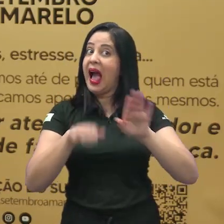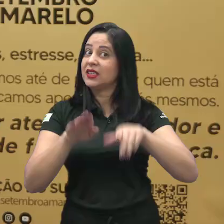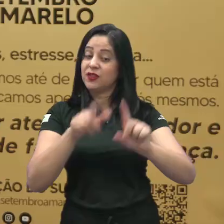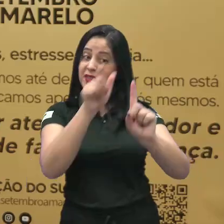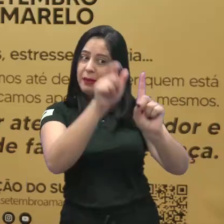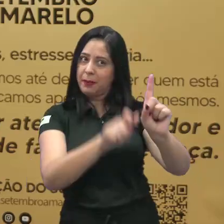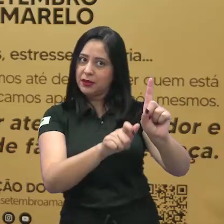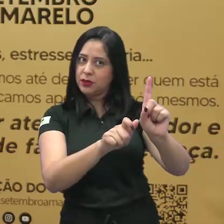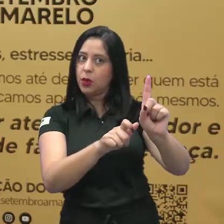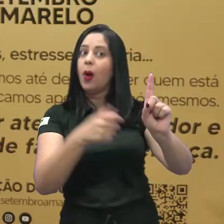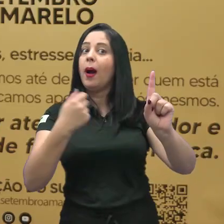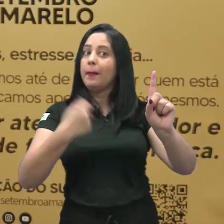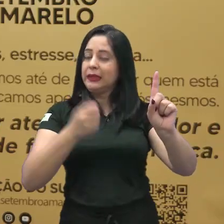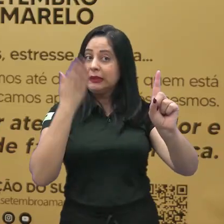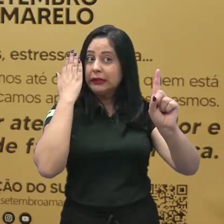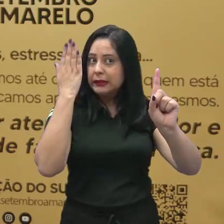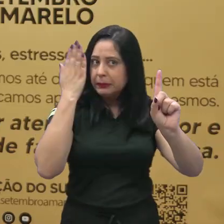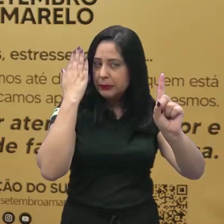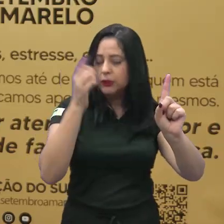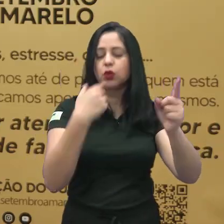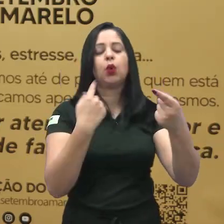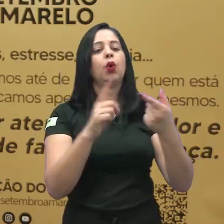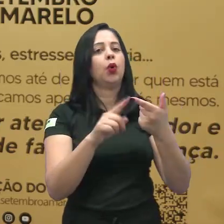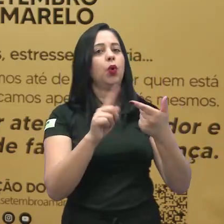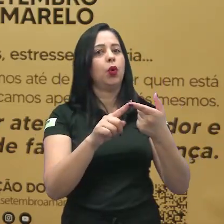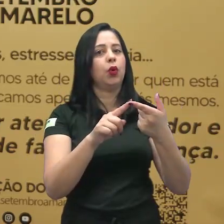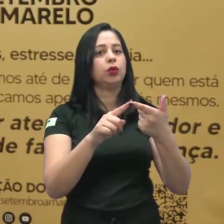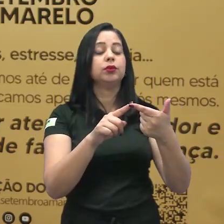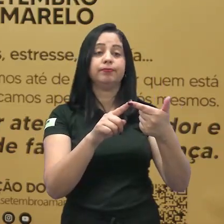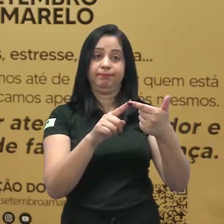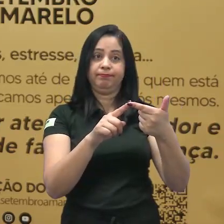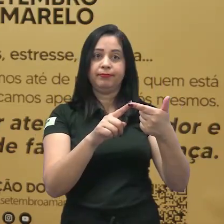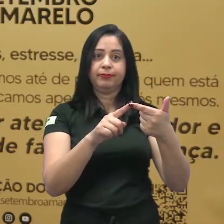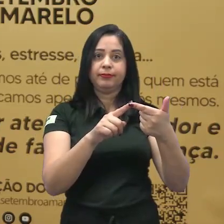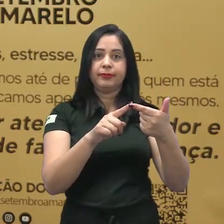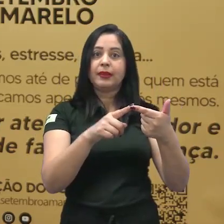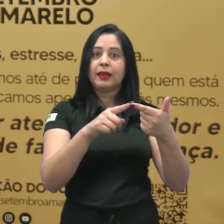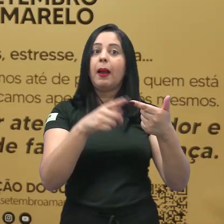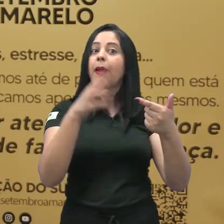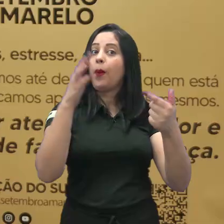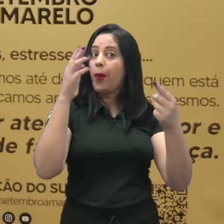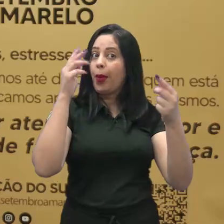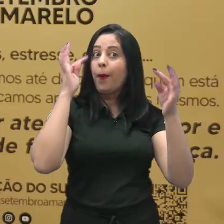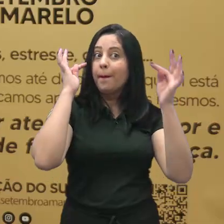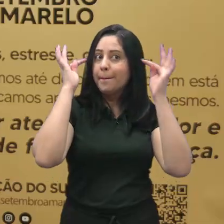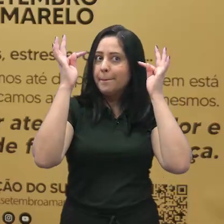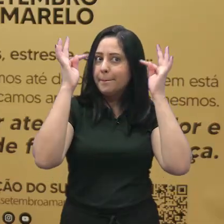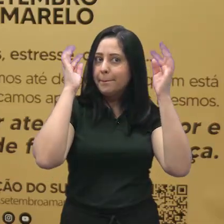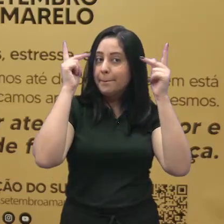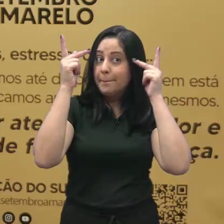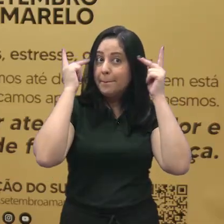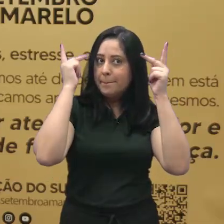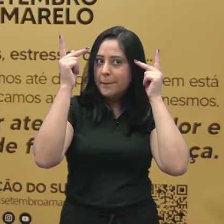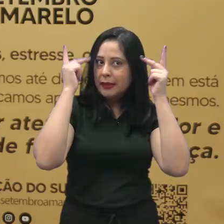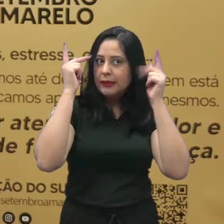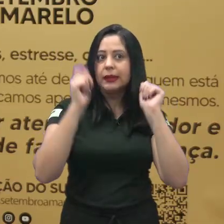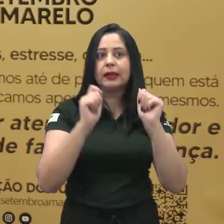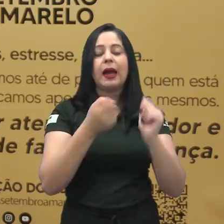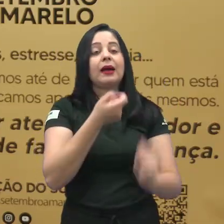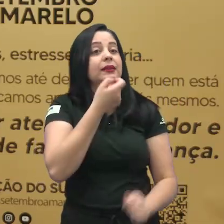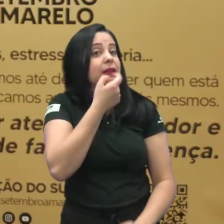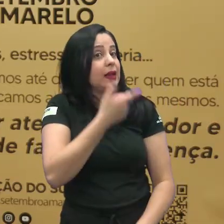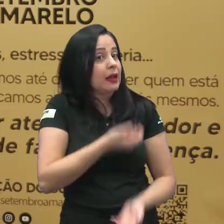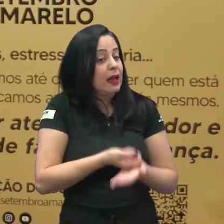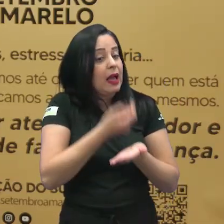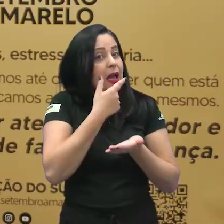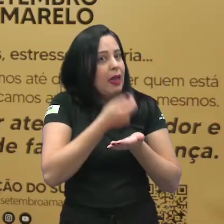não exclui a conversa com o psicólogo. Às vezes, a pessoa precisa de um psicólogo e mais uma intervenção de uma medicação,